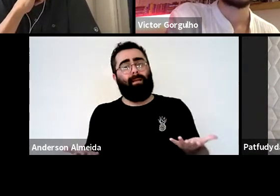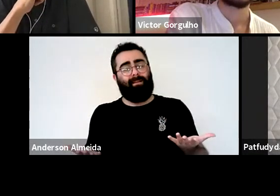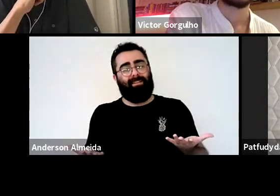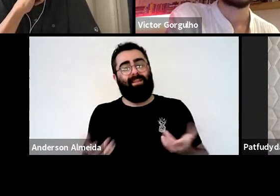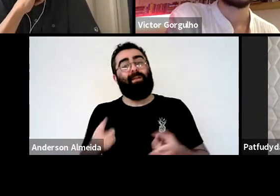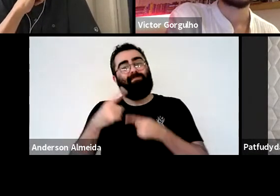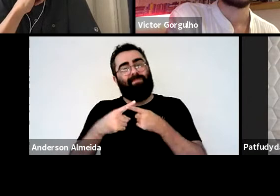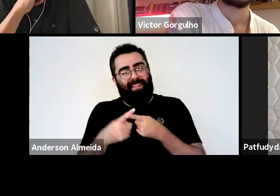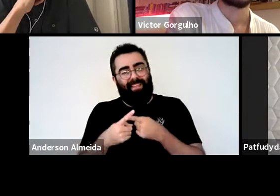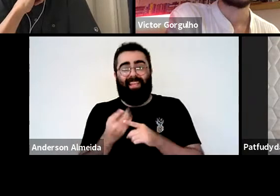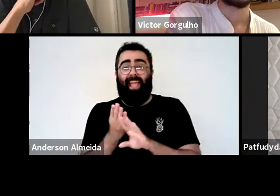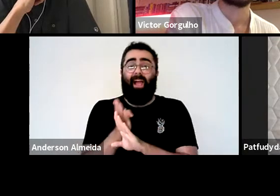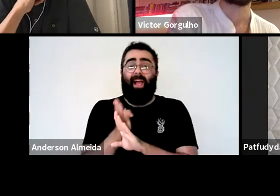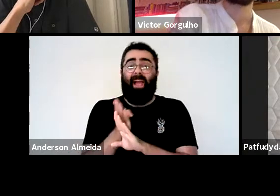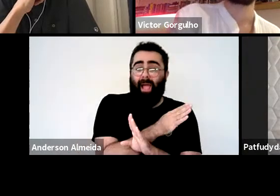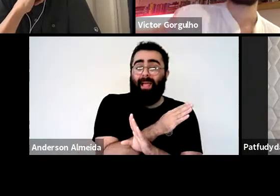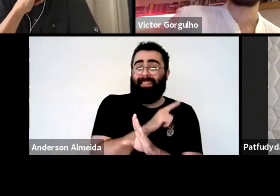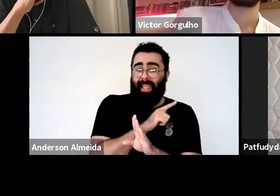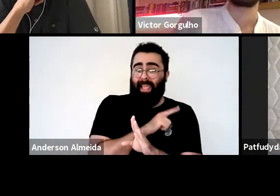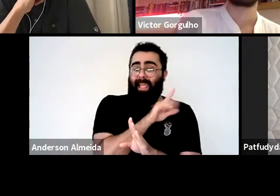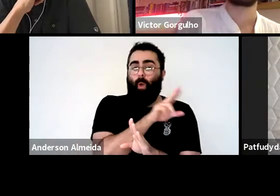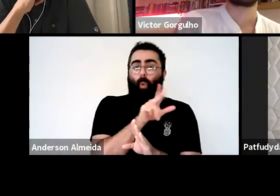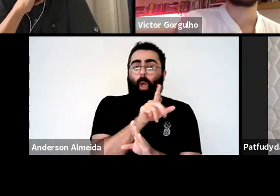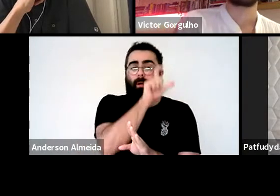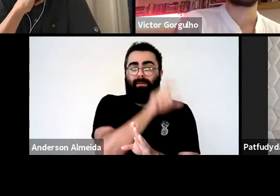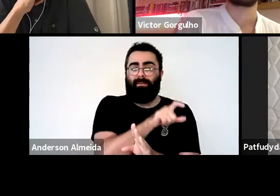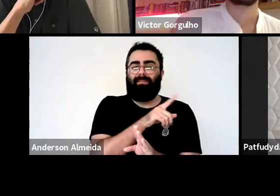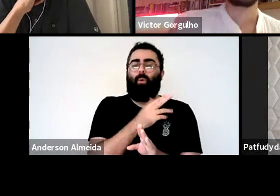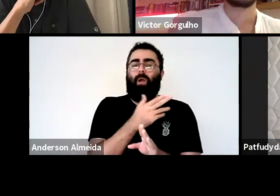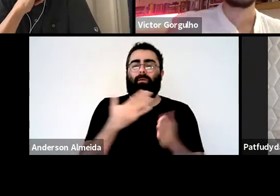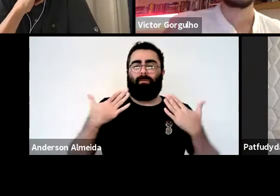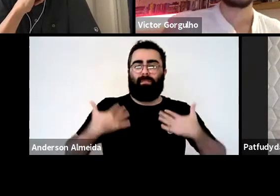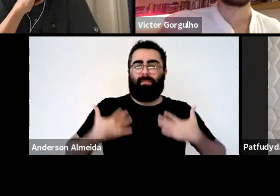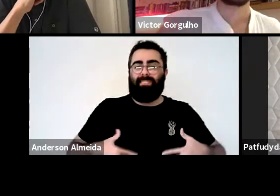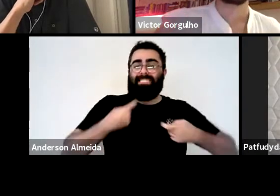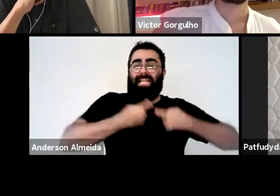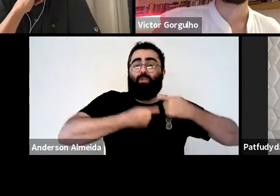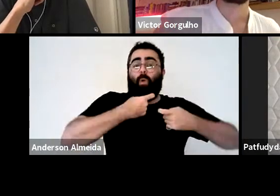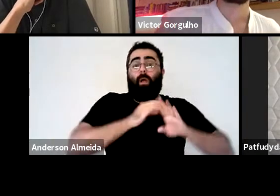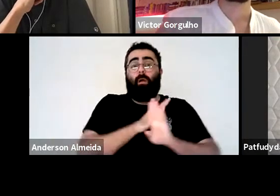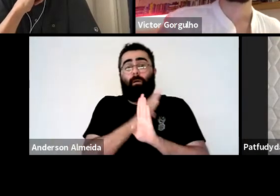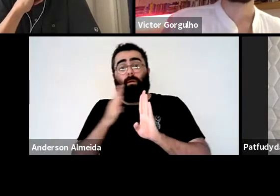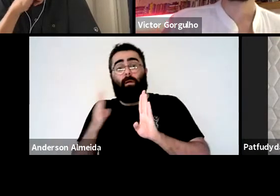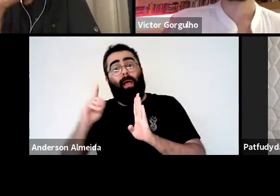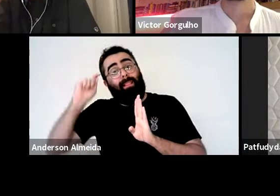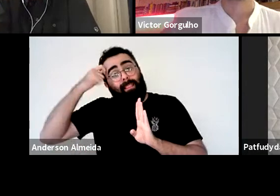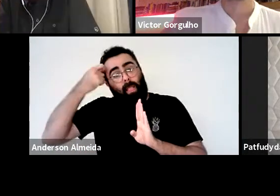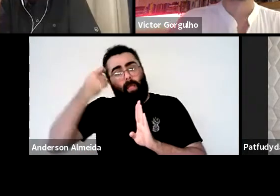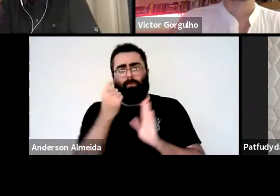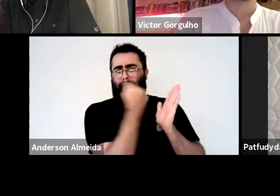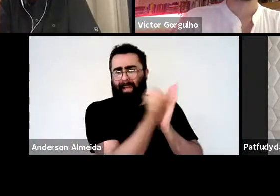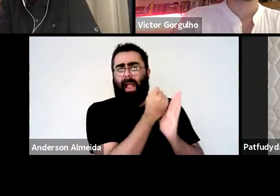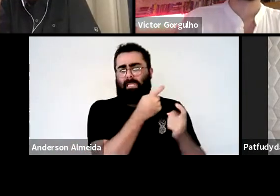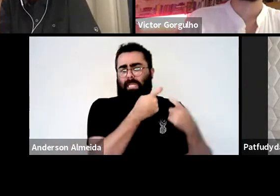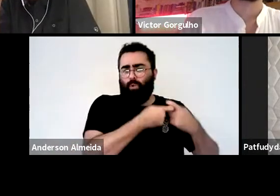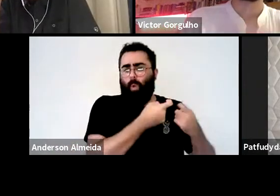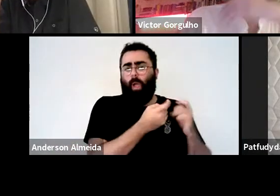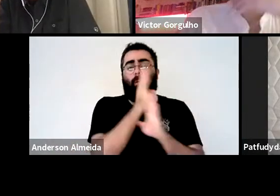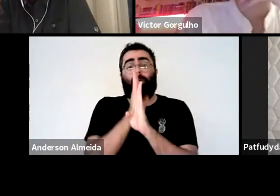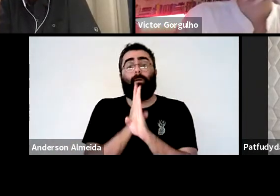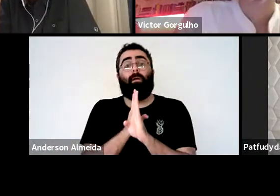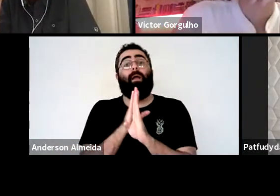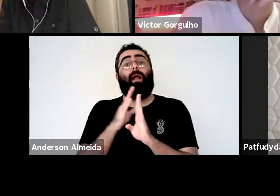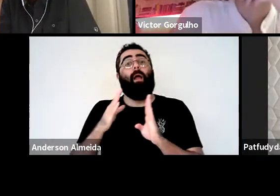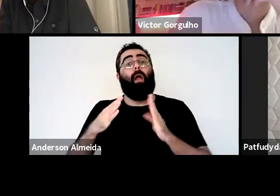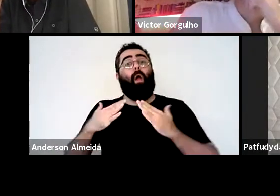o dado que é o dado do sexual, mas do outro lado tem um dado que é o cultural, né, que é o corpo negro marcado por o negro de branco, ou o corpo